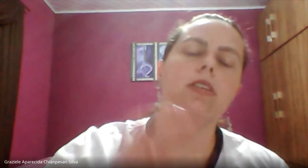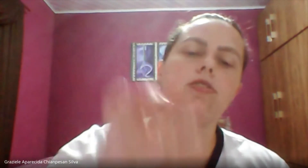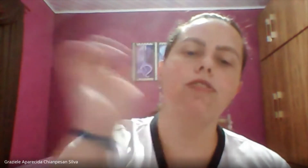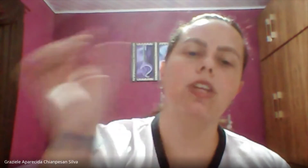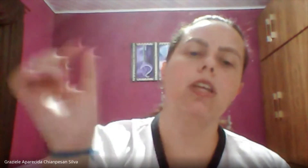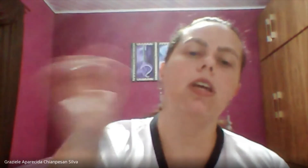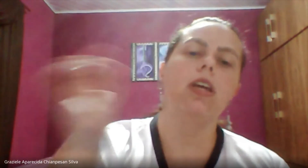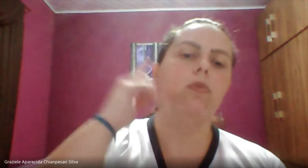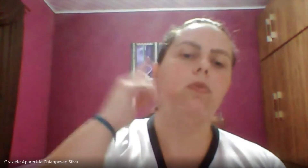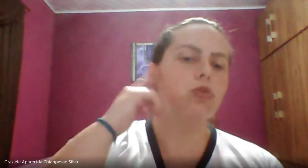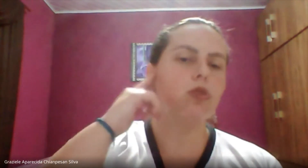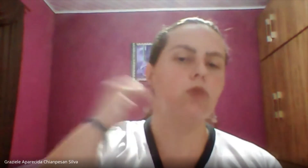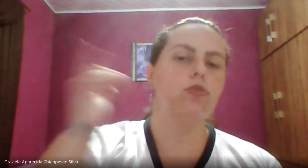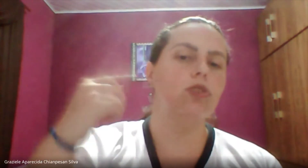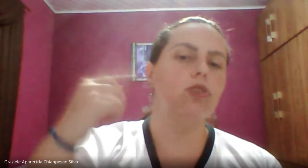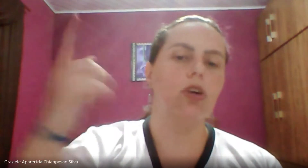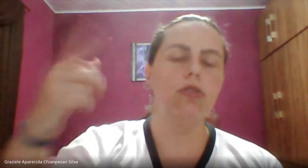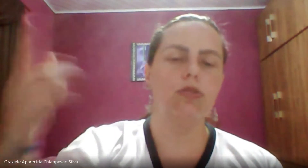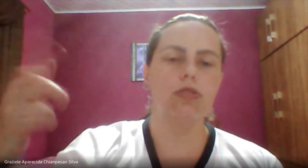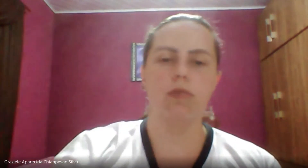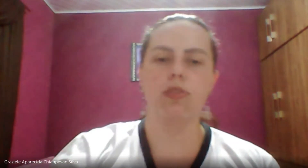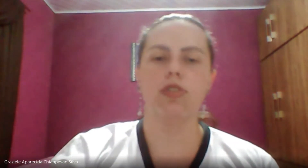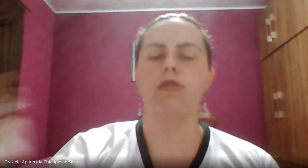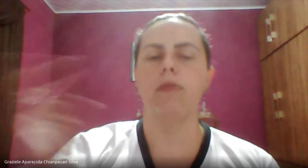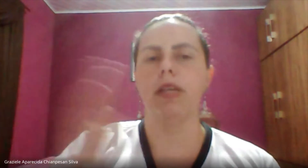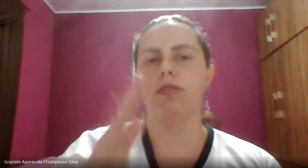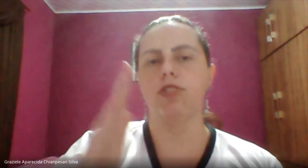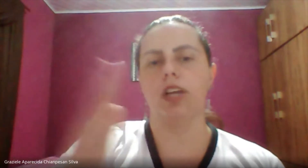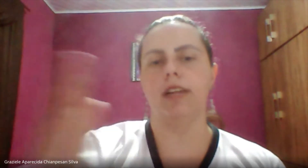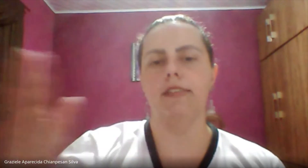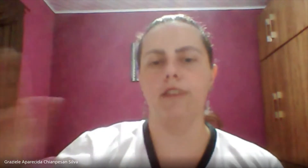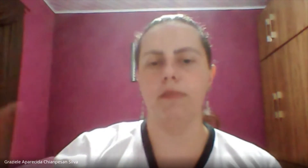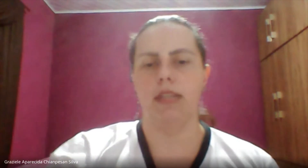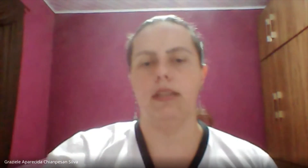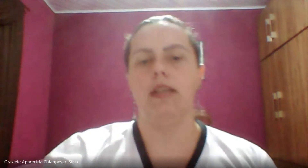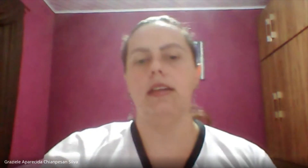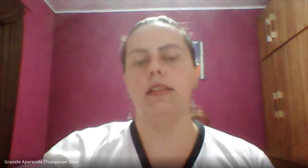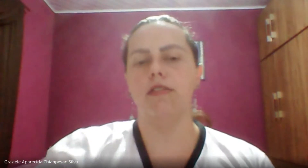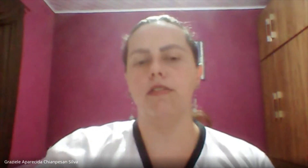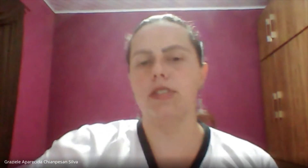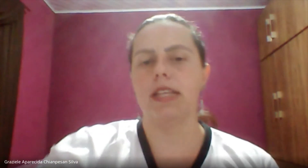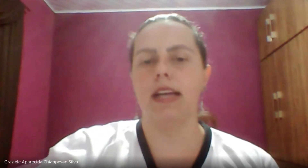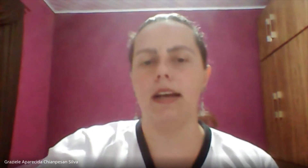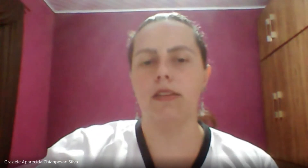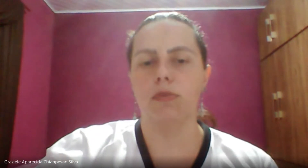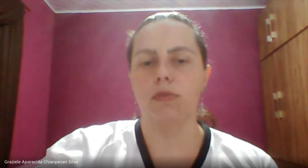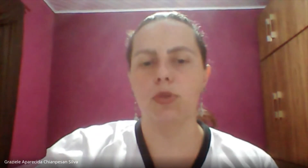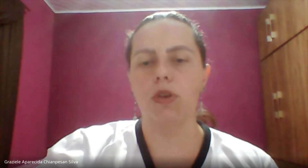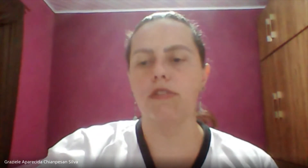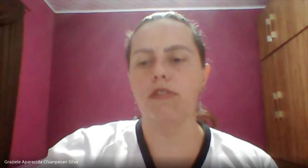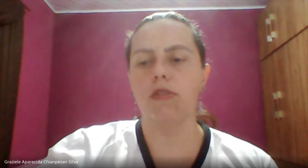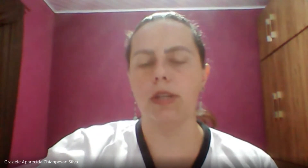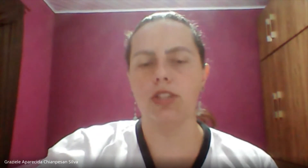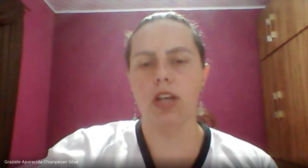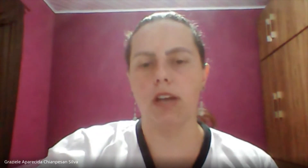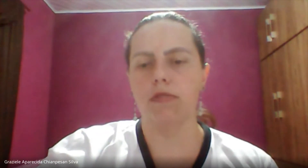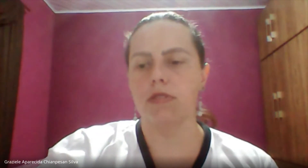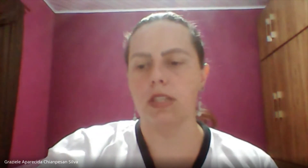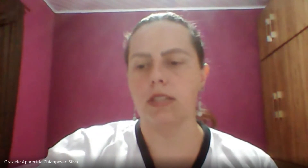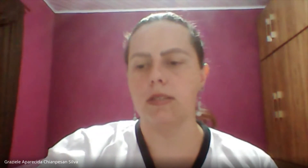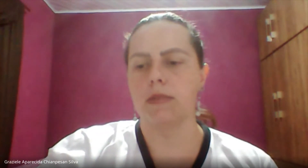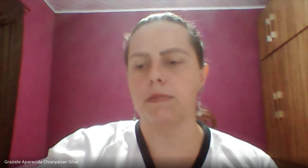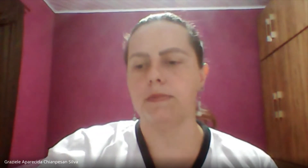para vocês ouvirem o som de todos os tipos de instrumentos de cada família. Então, eu vou desligar agora o meu som e vou